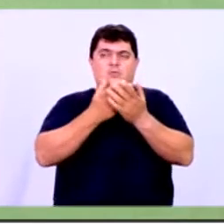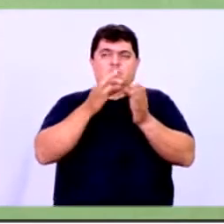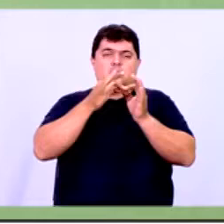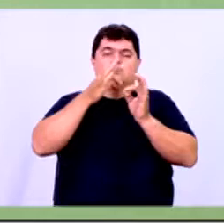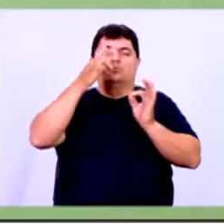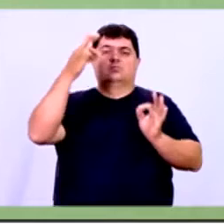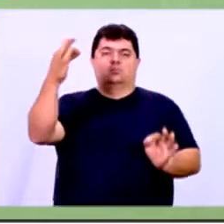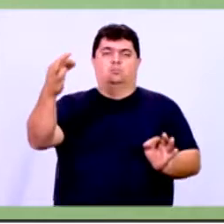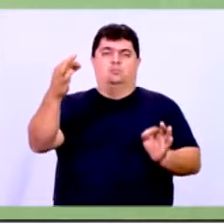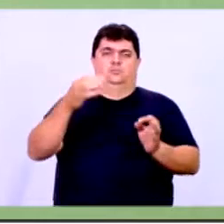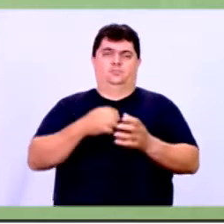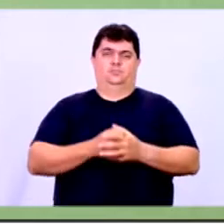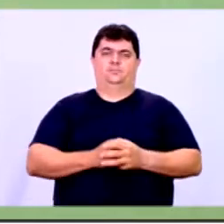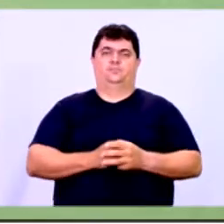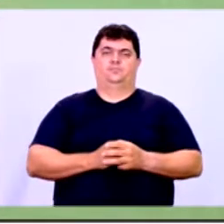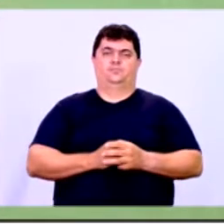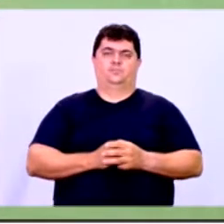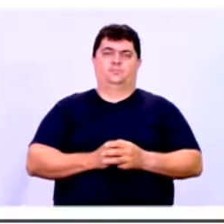à distância.